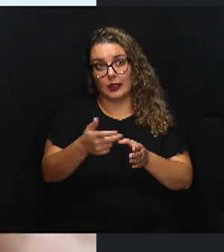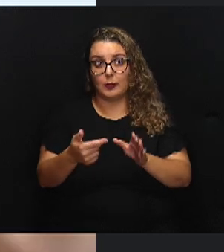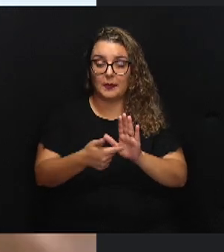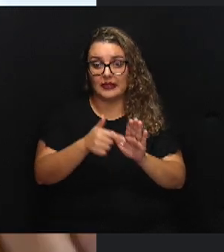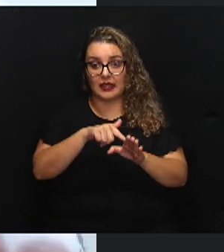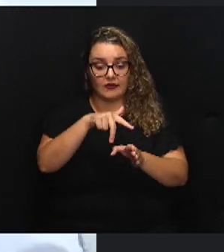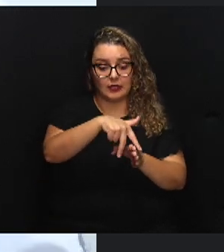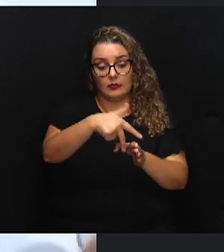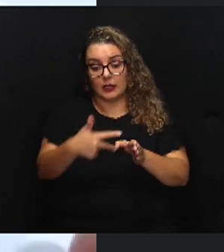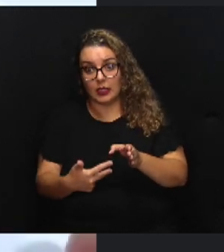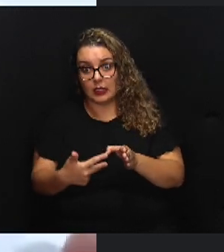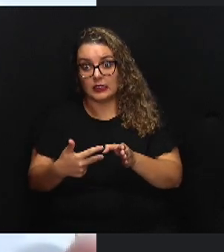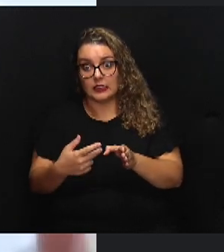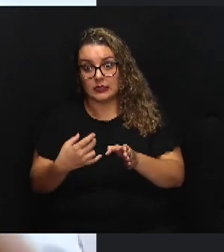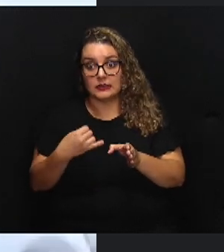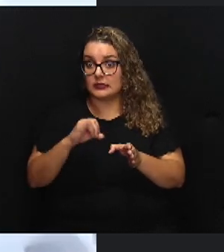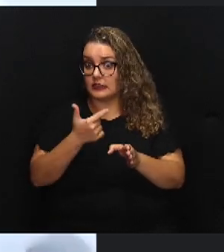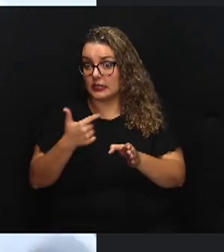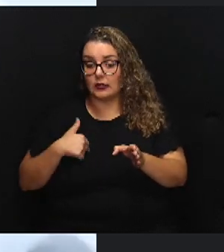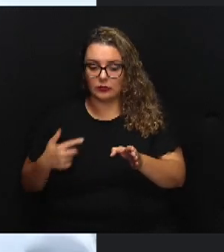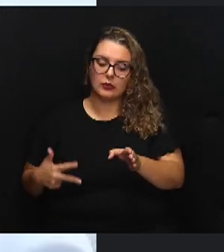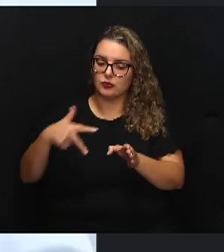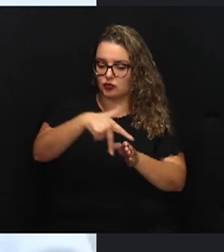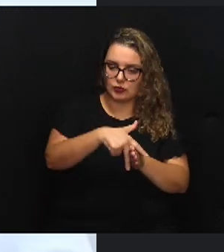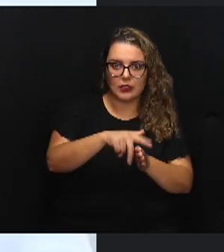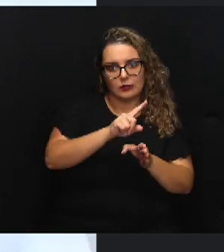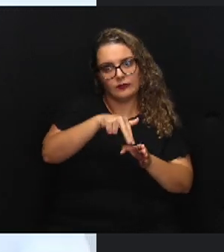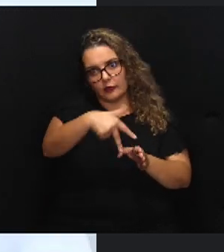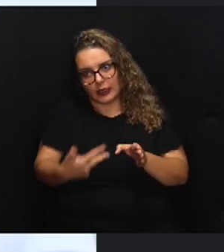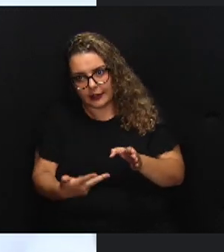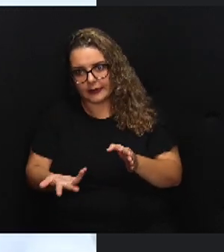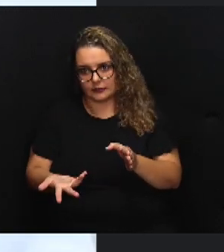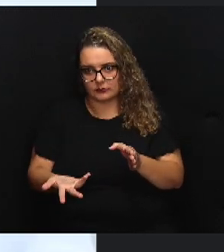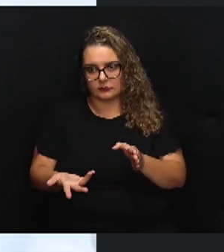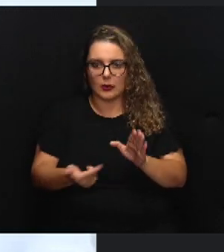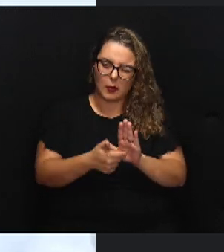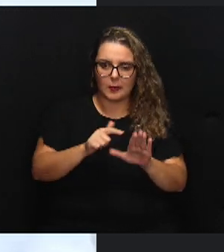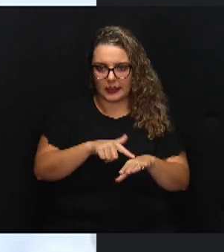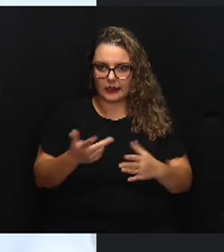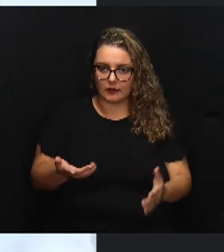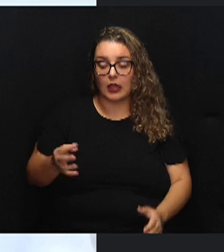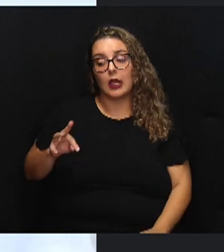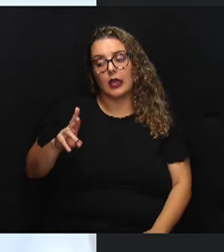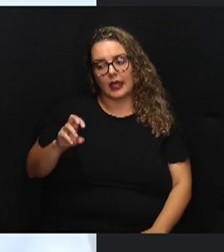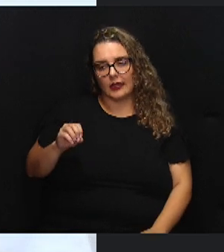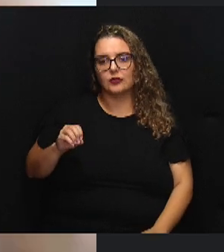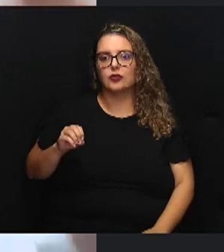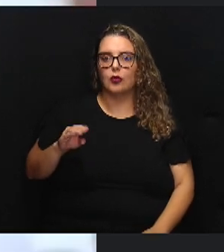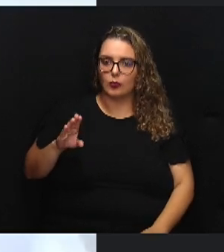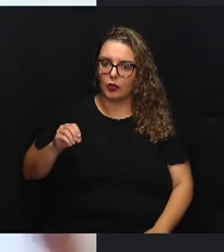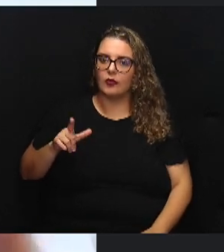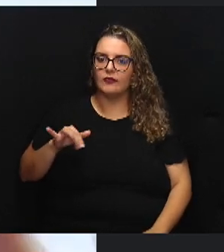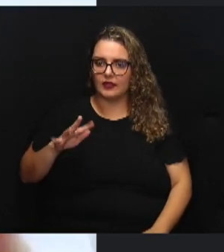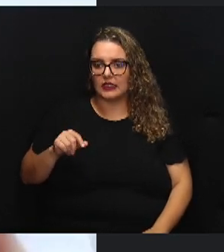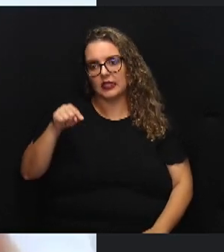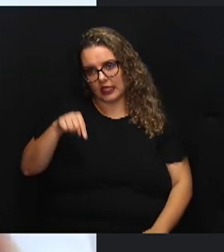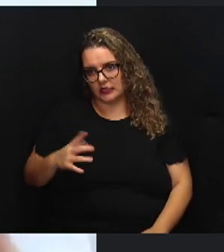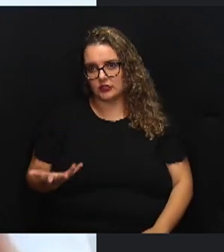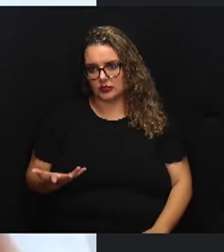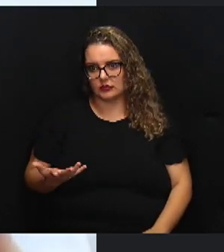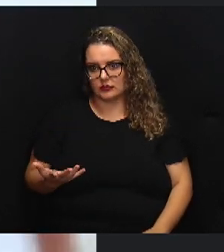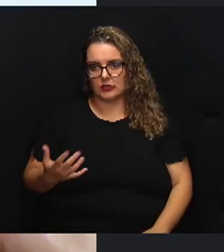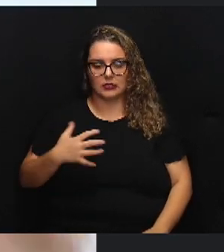é como se você estivesse se colocando numa situação. Então, a trombofilia, ou você vão ter essas